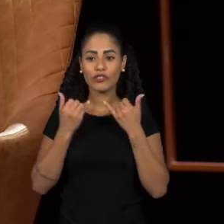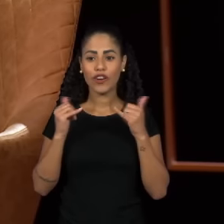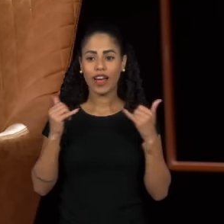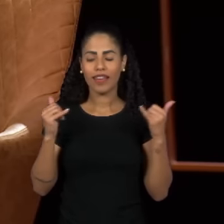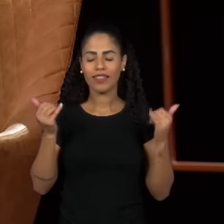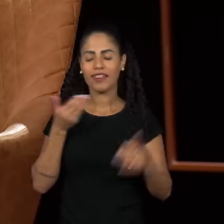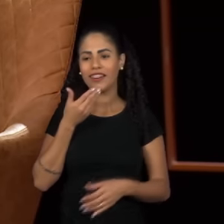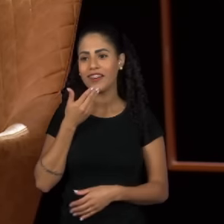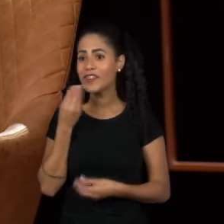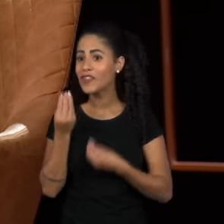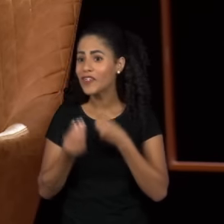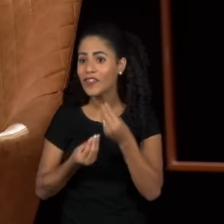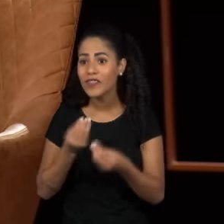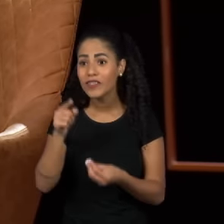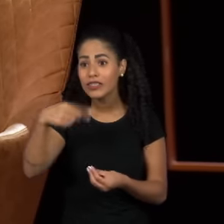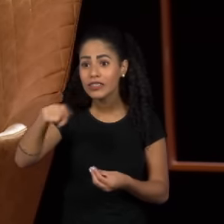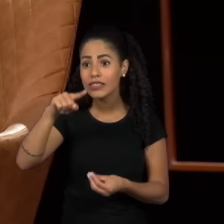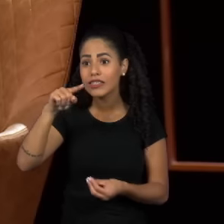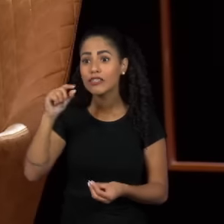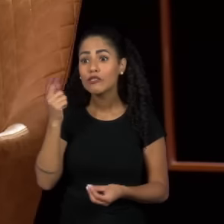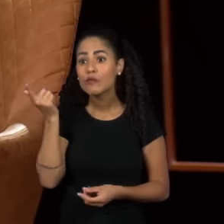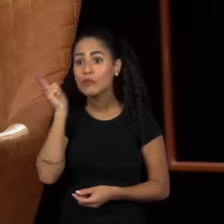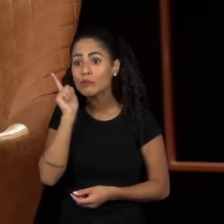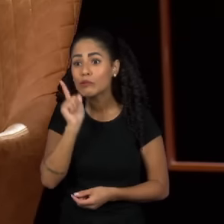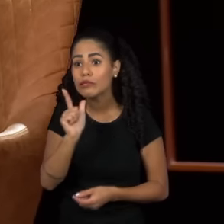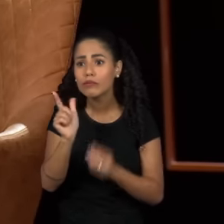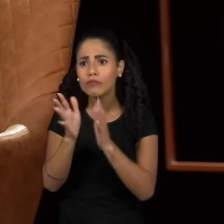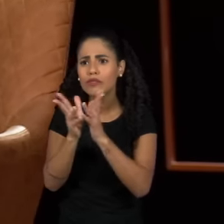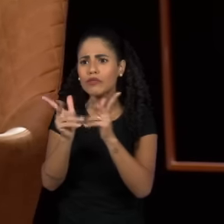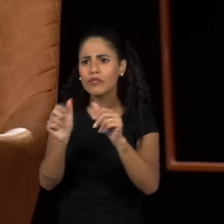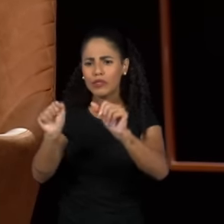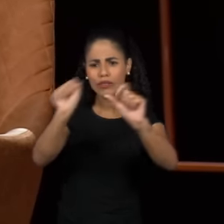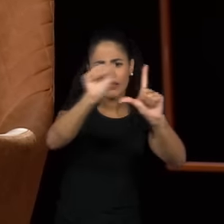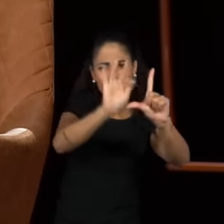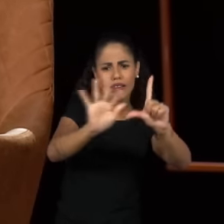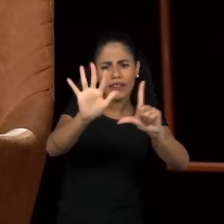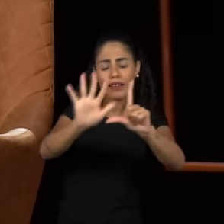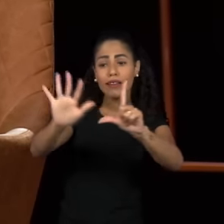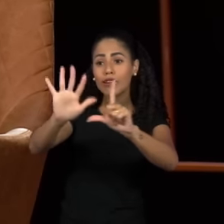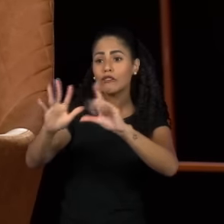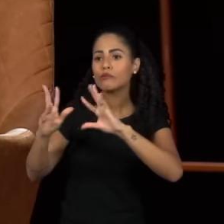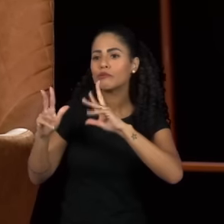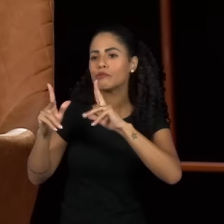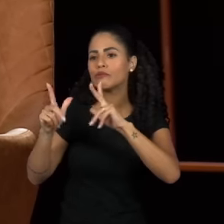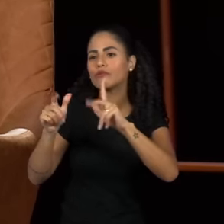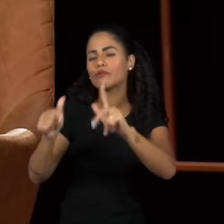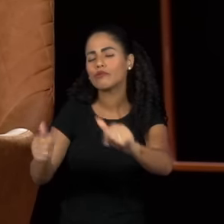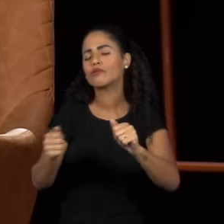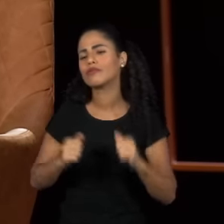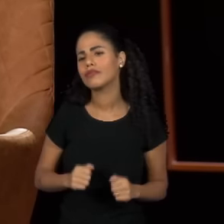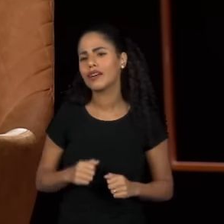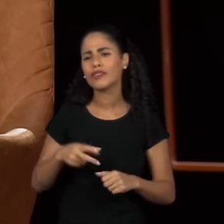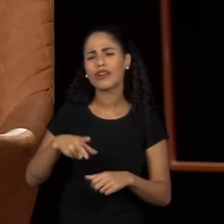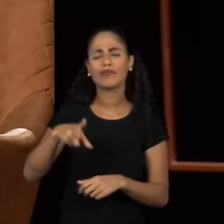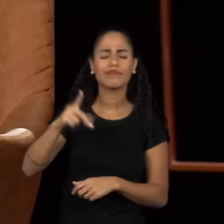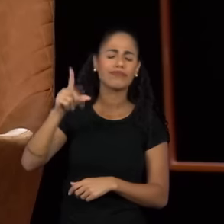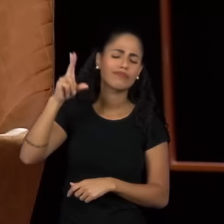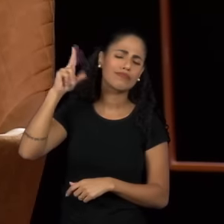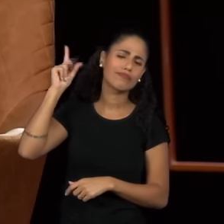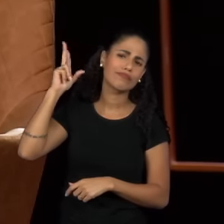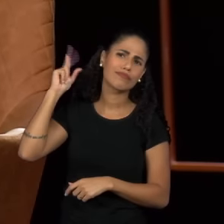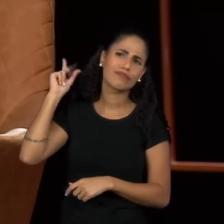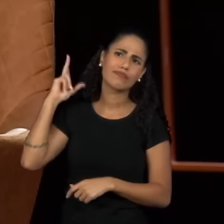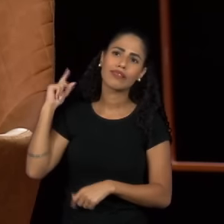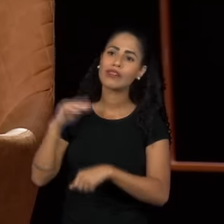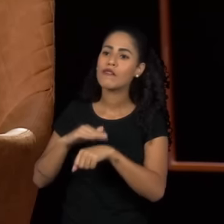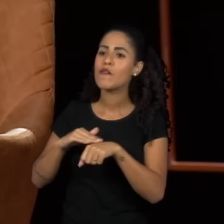Como vocês conseguiram essas imagens maravilhosas? O Gerald é maravilhoso, tá vendo? Eu não falo com ele há tantos anos.